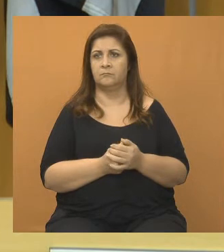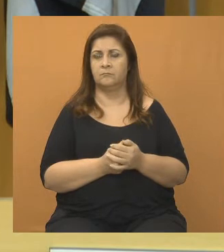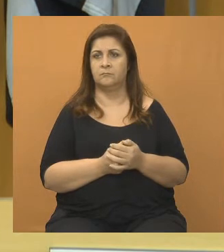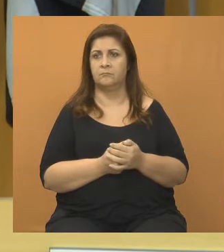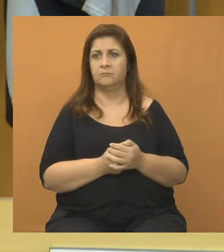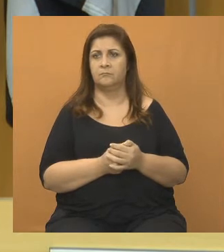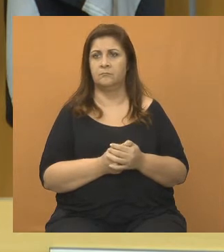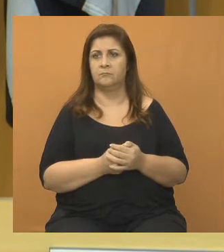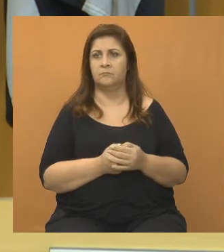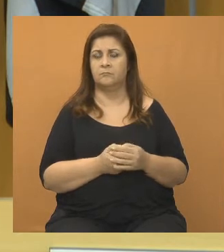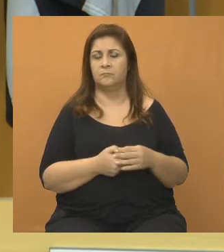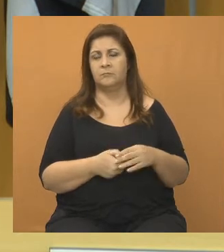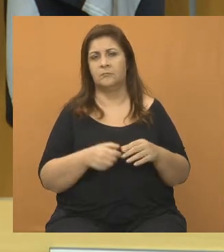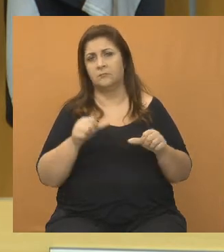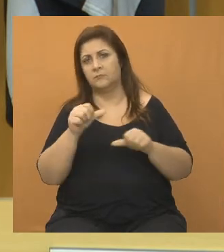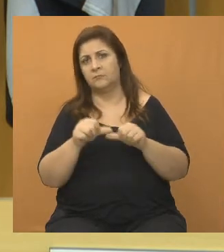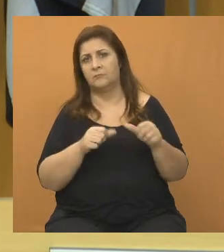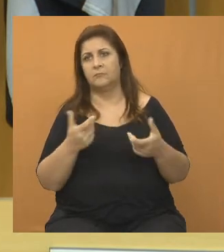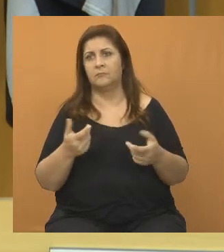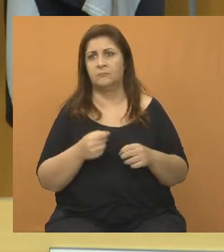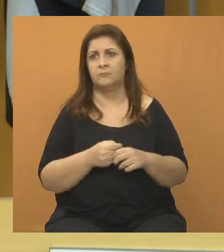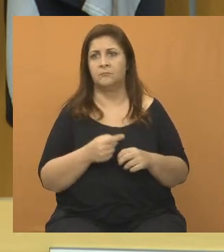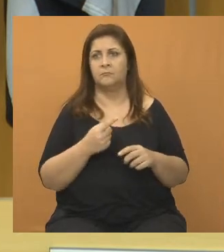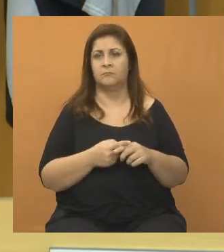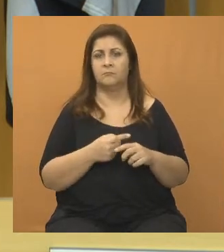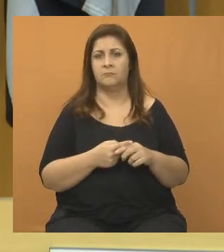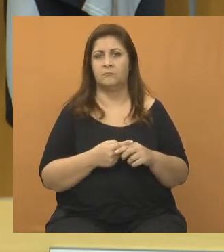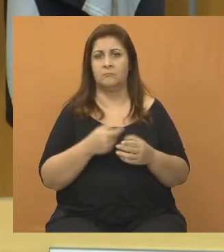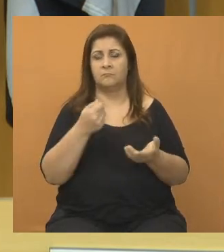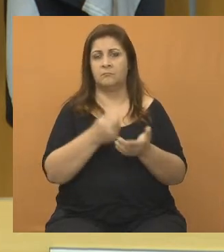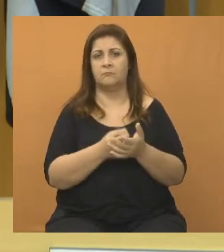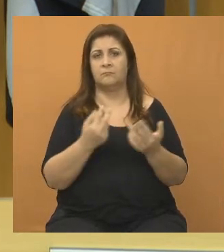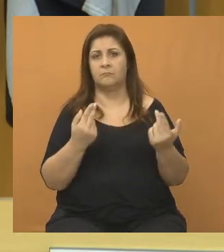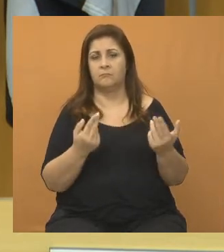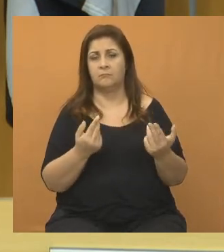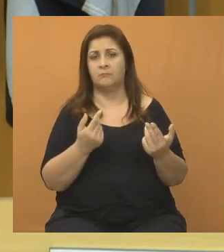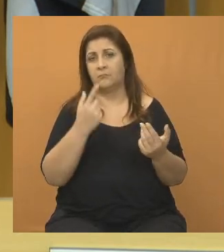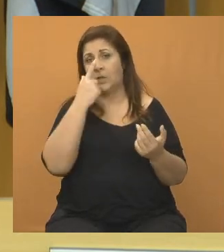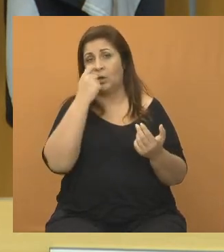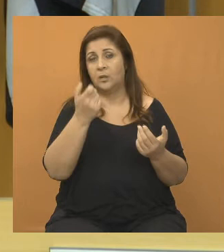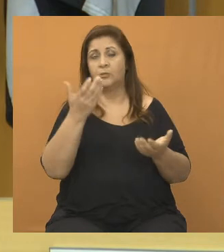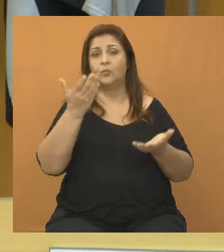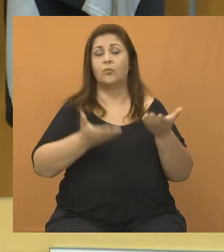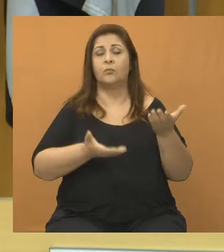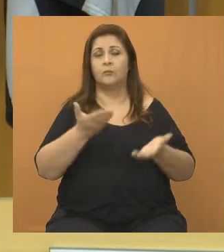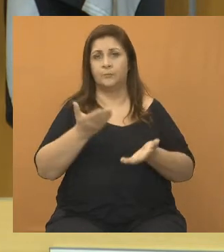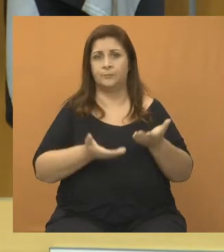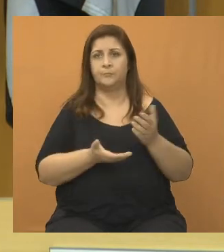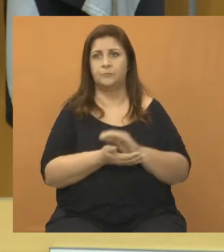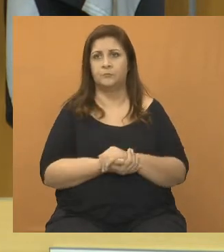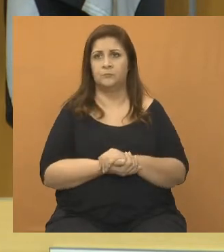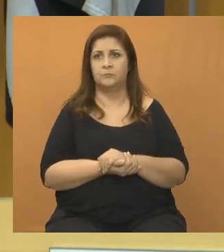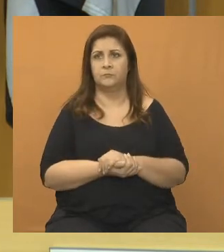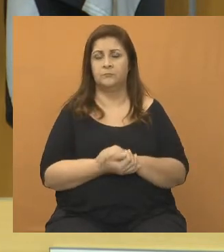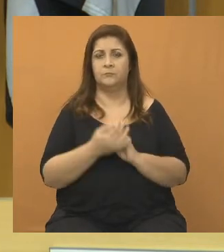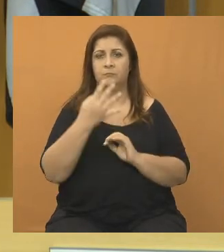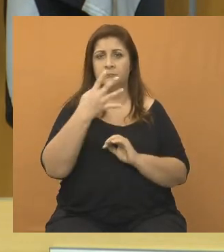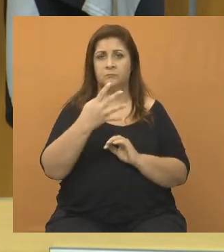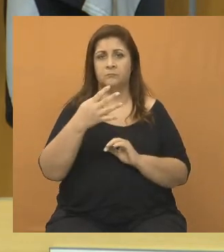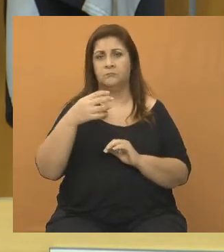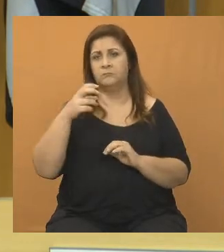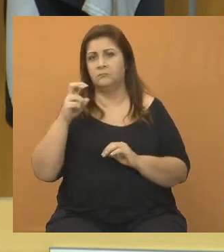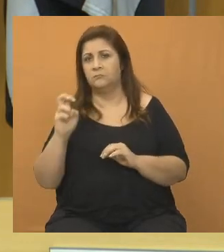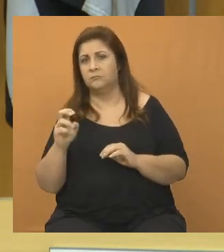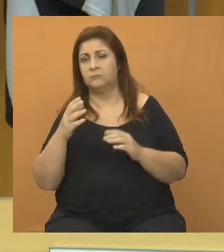torno de... É variável, né, porque a gente paga conforme o volume de lixo, entre 4 e 5 milhões por mês, que é extremamente considerável, que